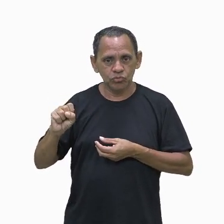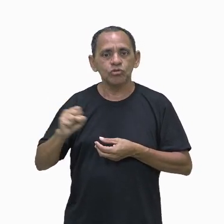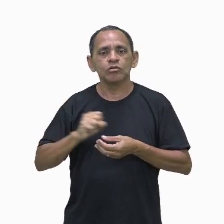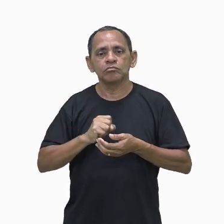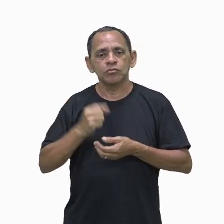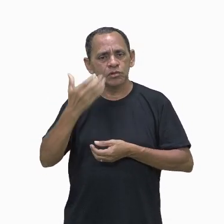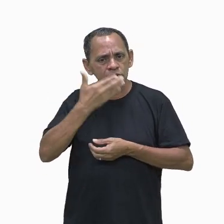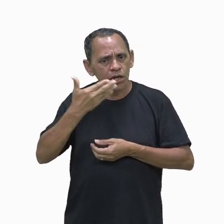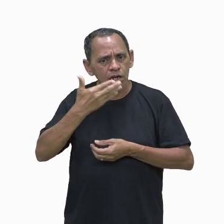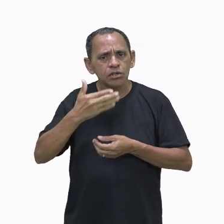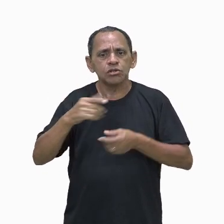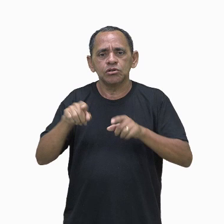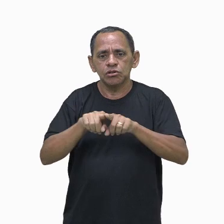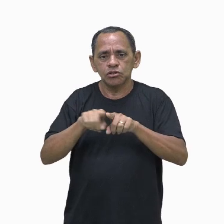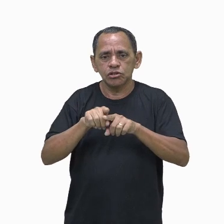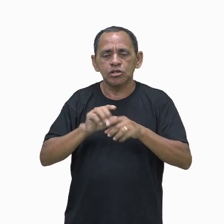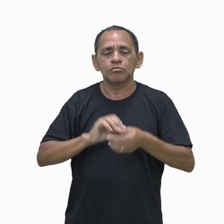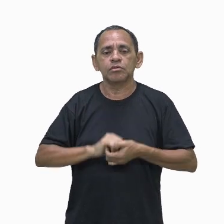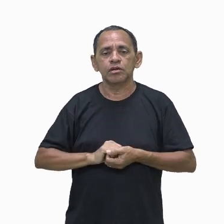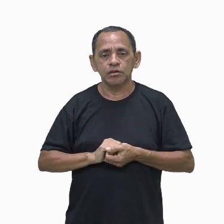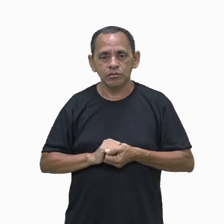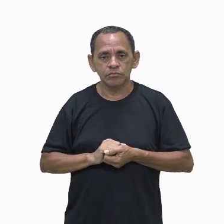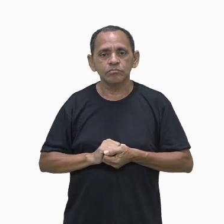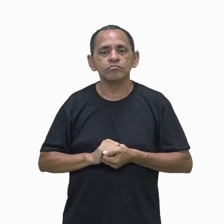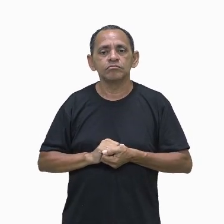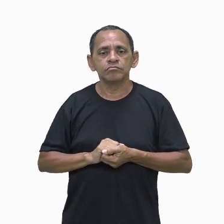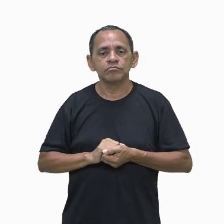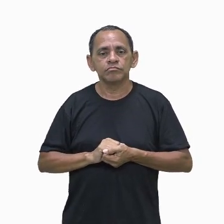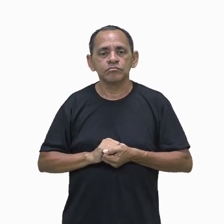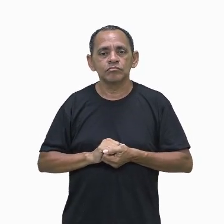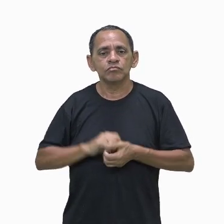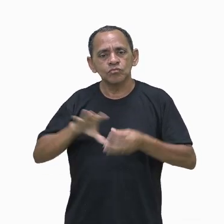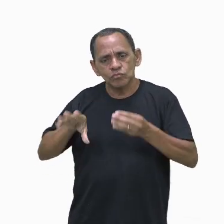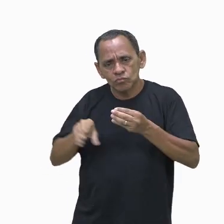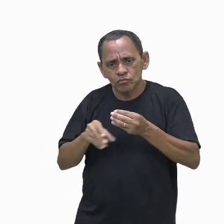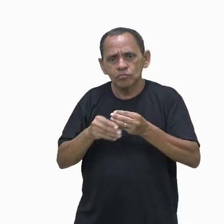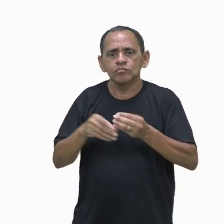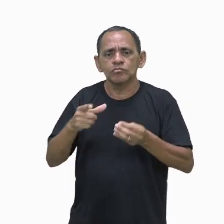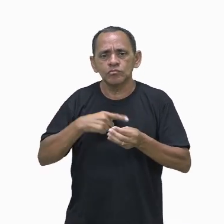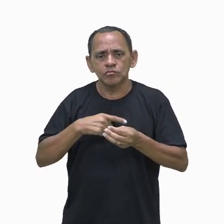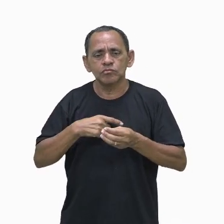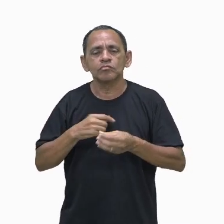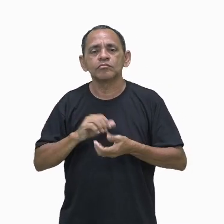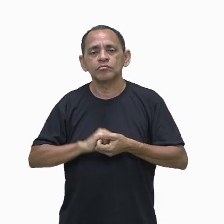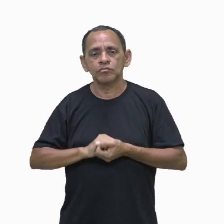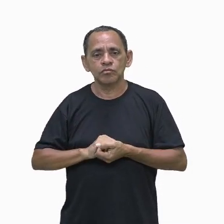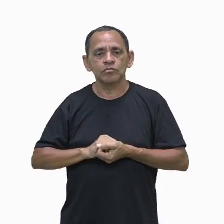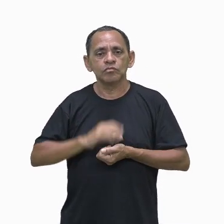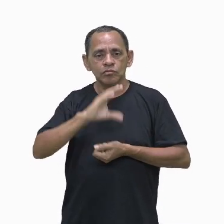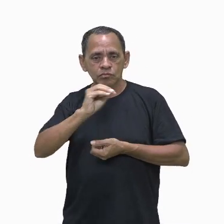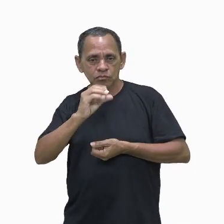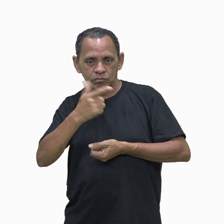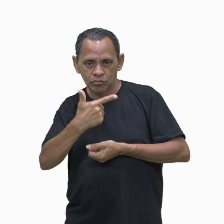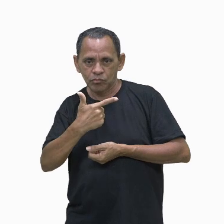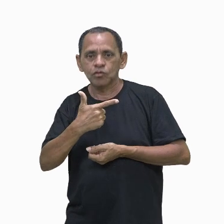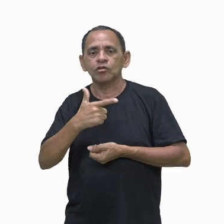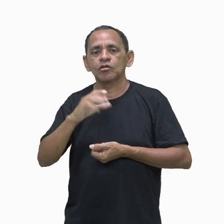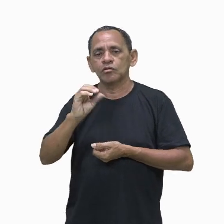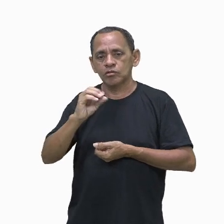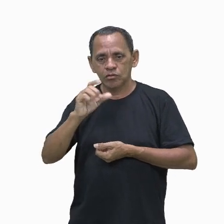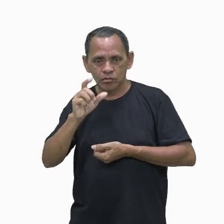sacarídeos, são compostos orgânicos que constituem na sua composição química carbono, hidrogênio e oxigênio. A